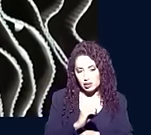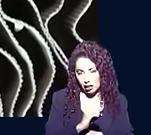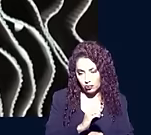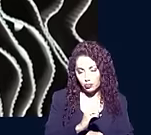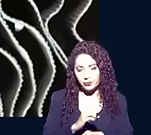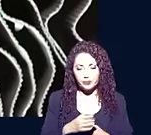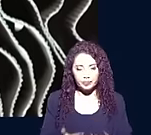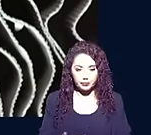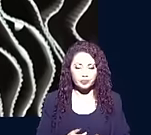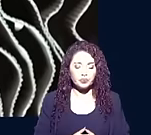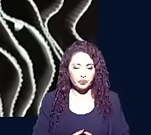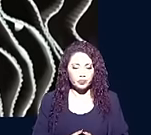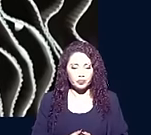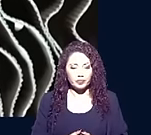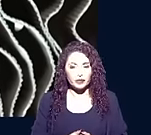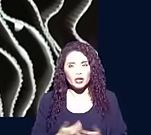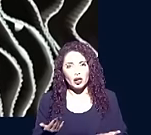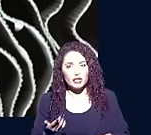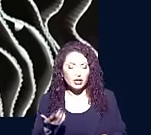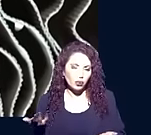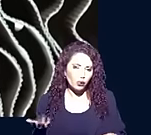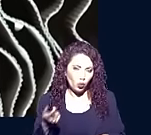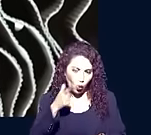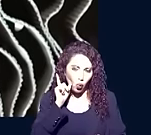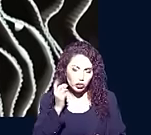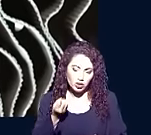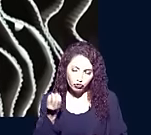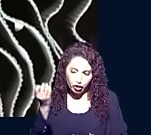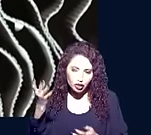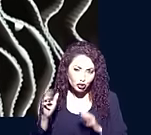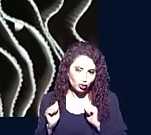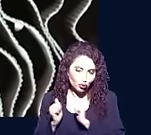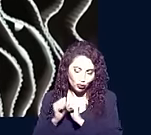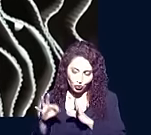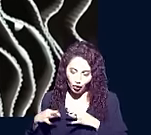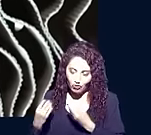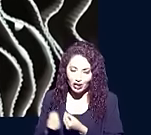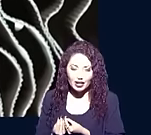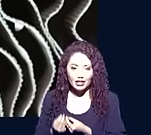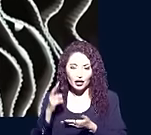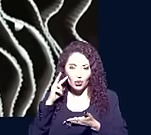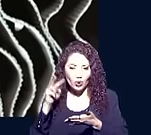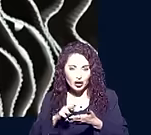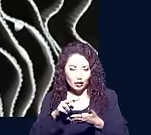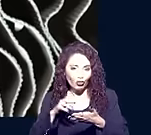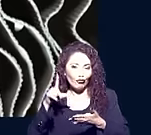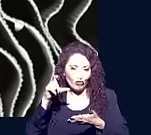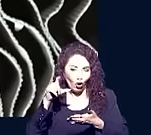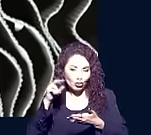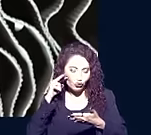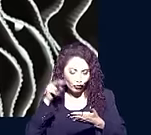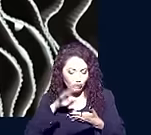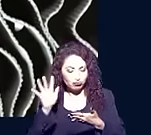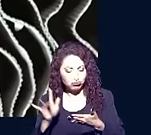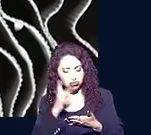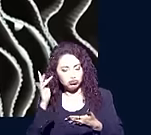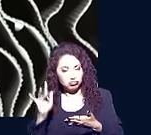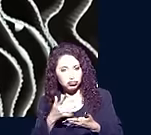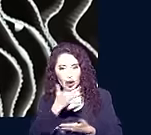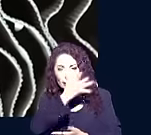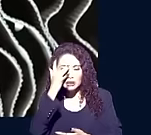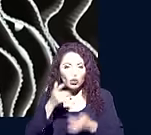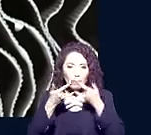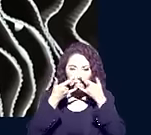problema que eu tava ontem viajando com a minha família olhando umas fotos a gente gente de máscara reclusos na